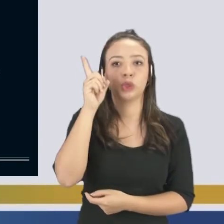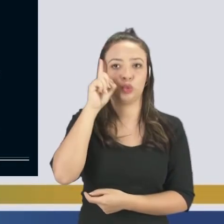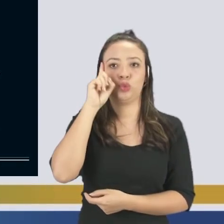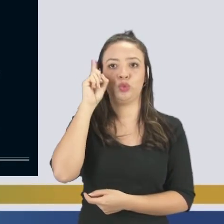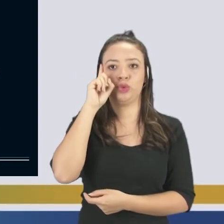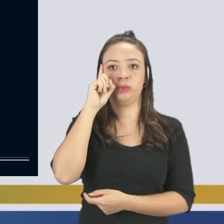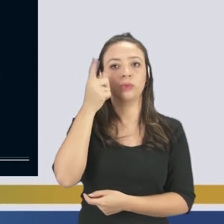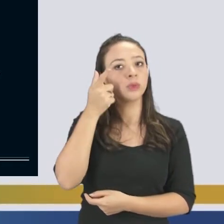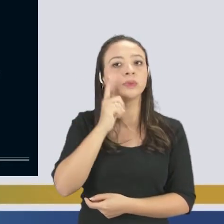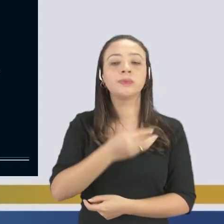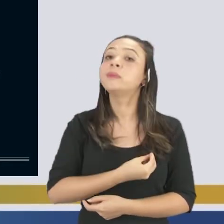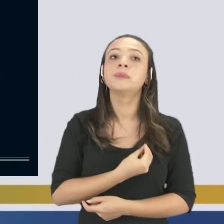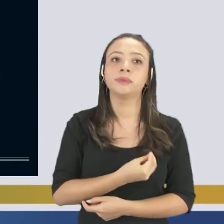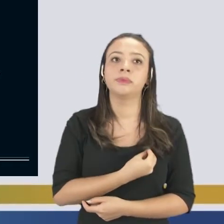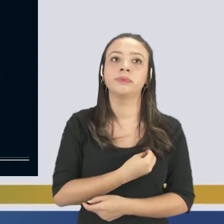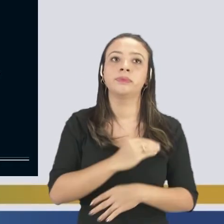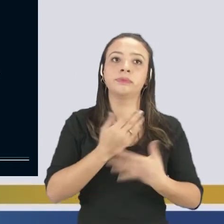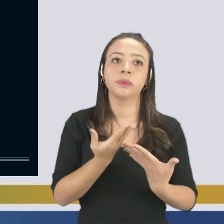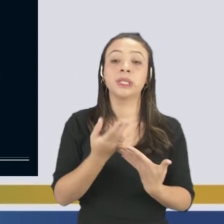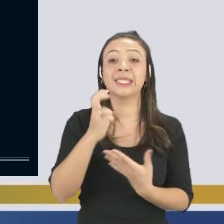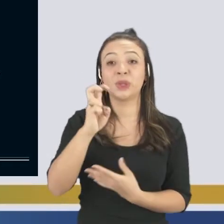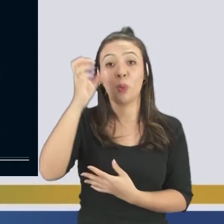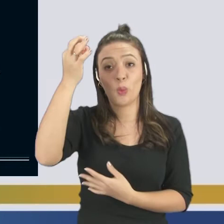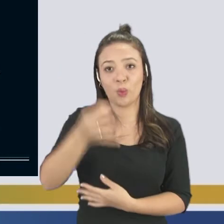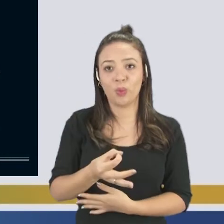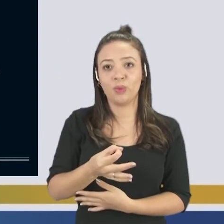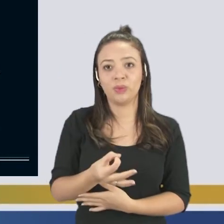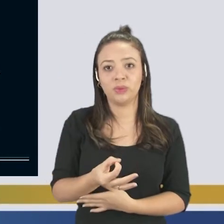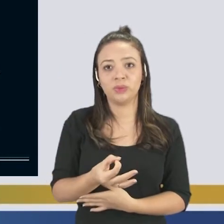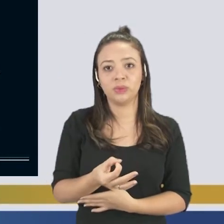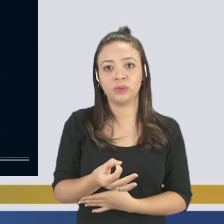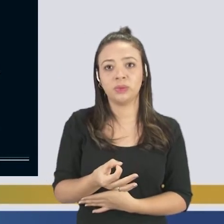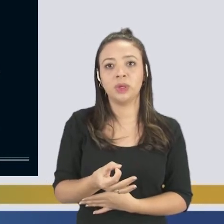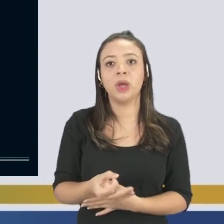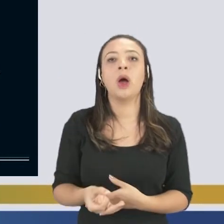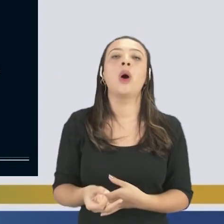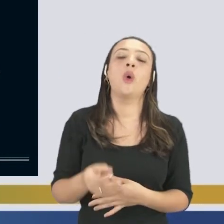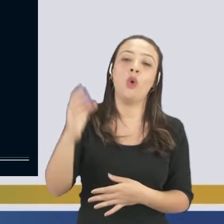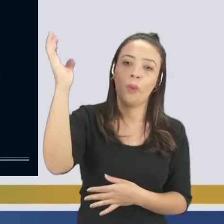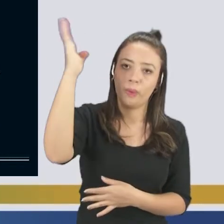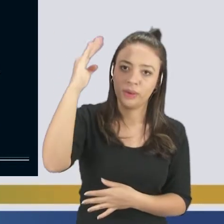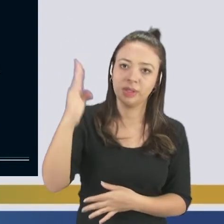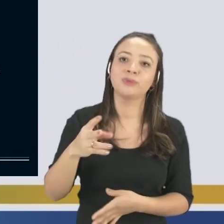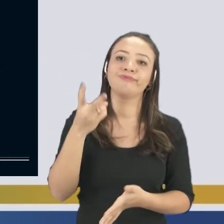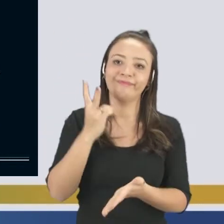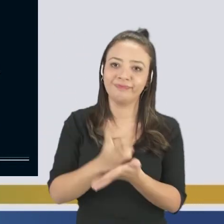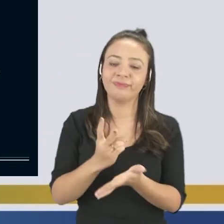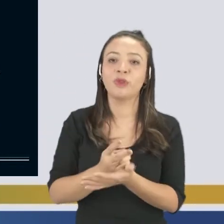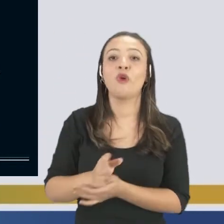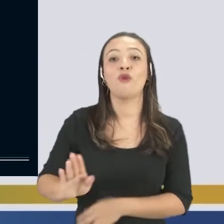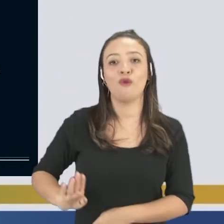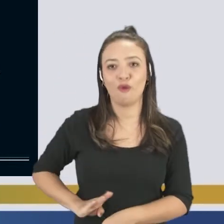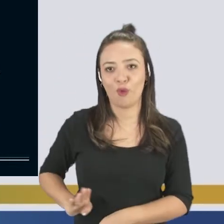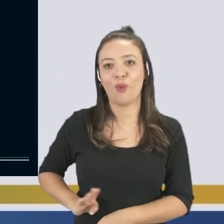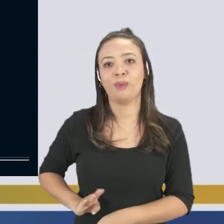Com 5% dessa condição, o Brasil volta ao mapa da fome nas Nações Unidas.